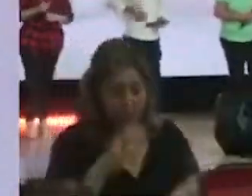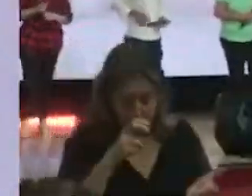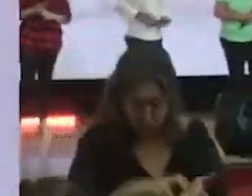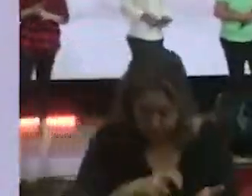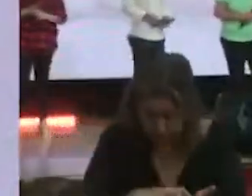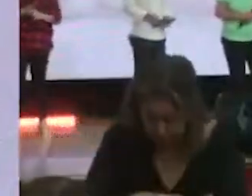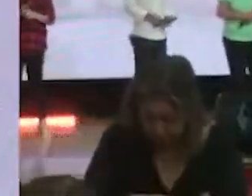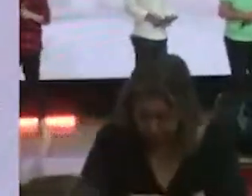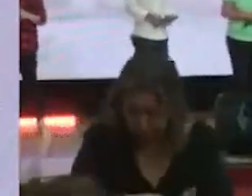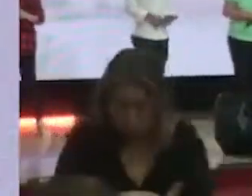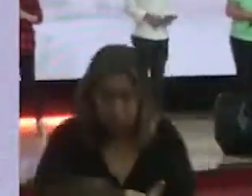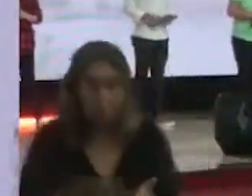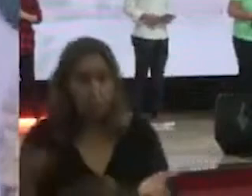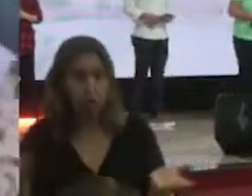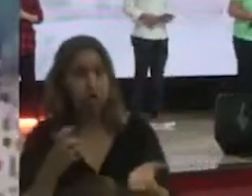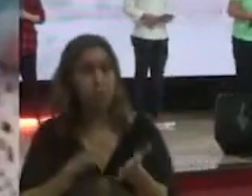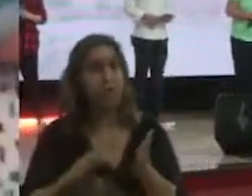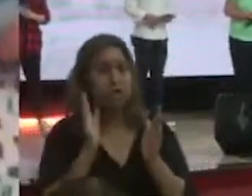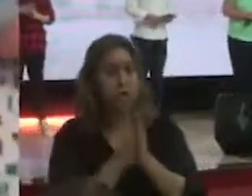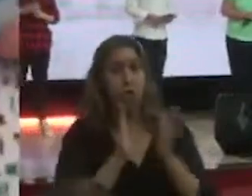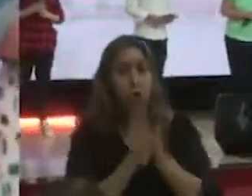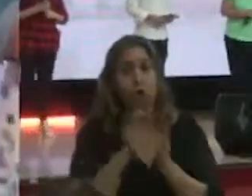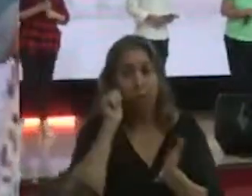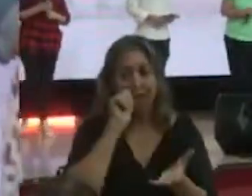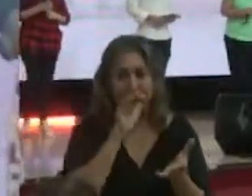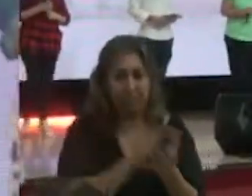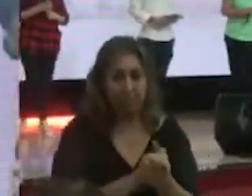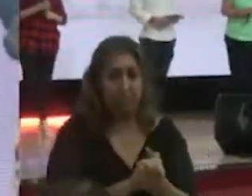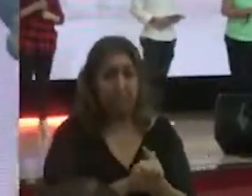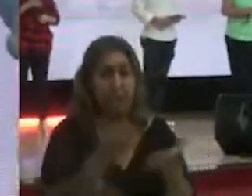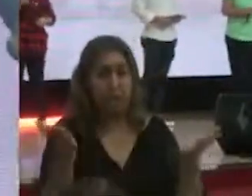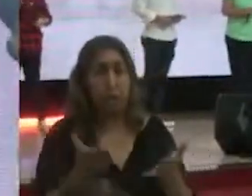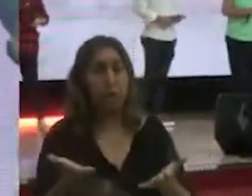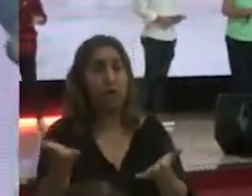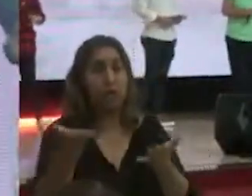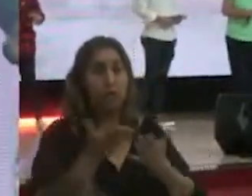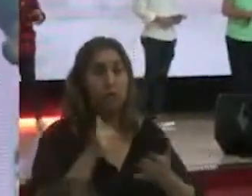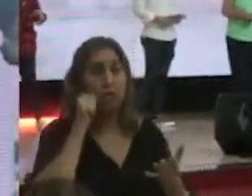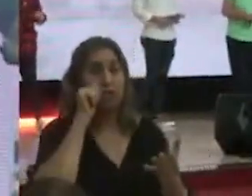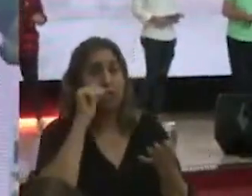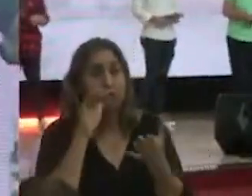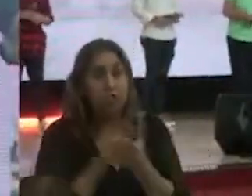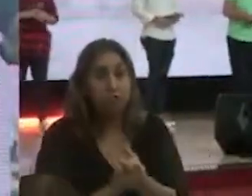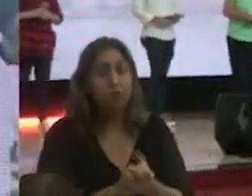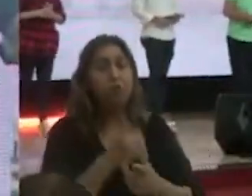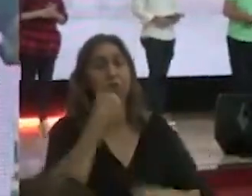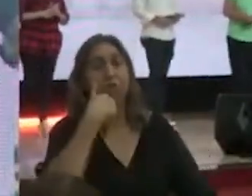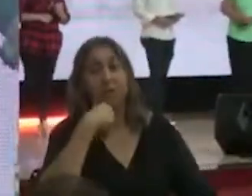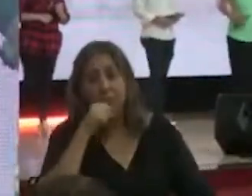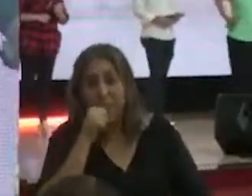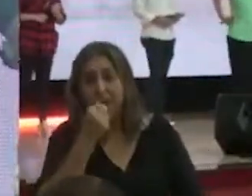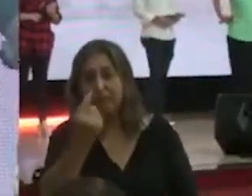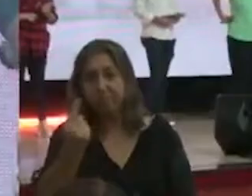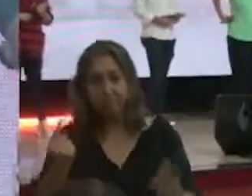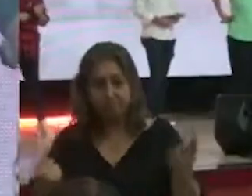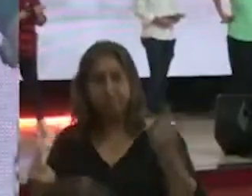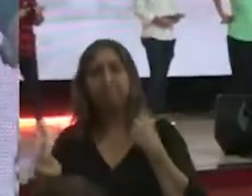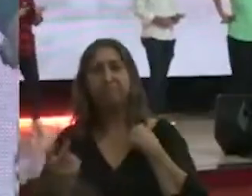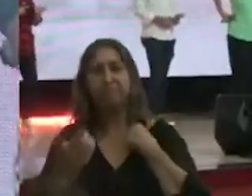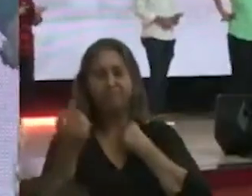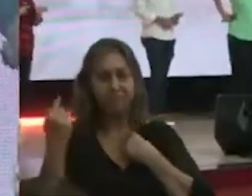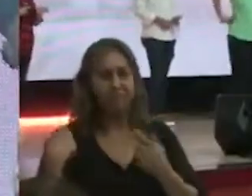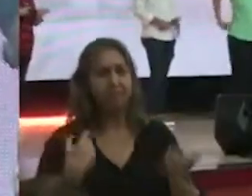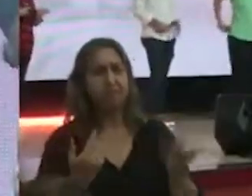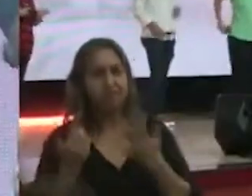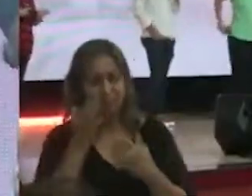Oramos por todas as esposas Eu quero convidar todas as mães esposas saia do seu lugar vemha aqui no Altar A pastora Simone vai estar